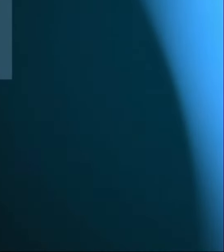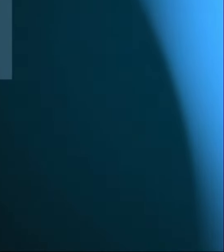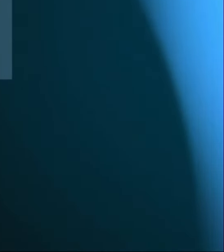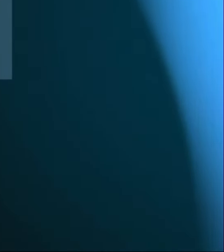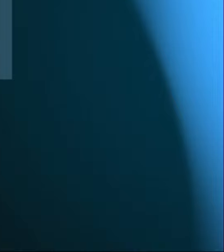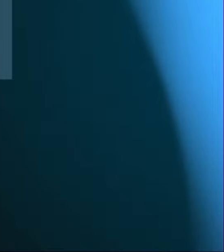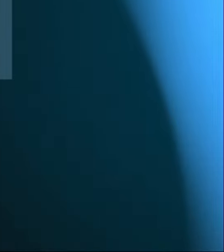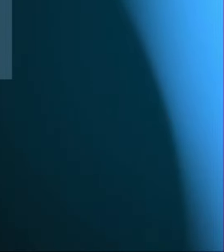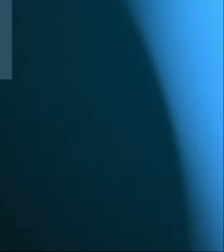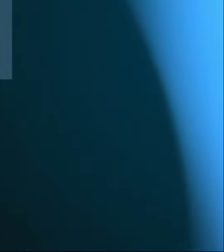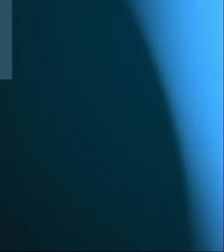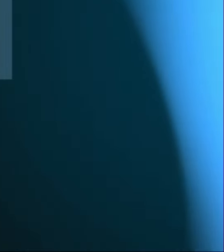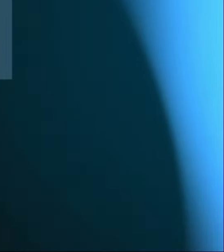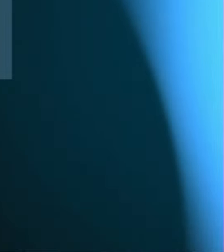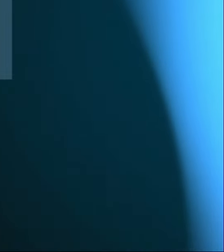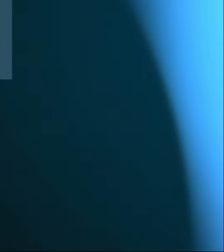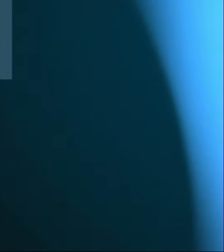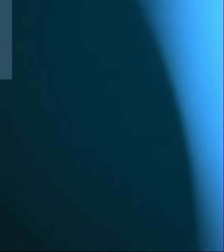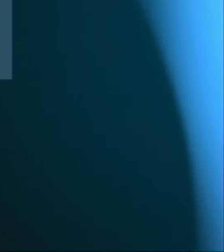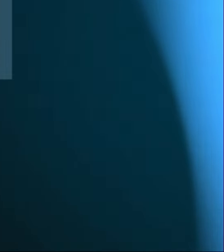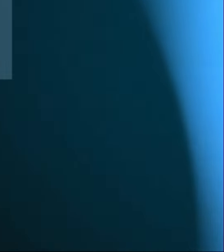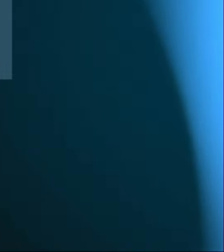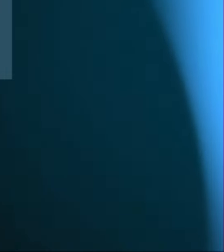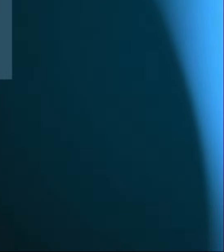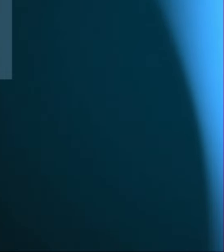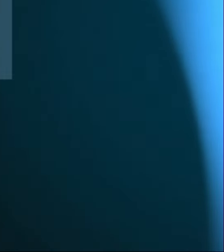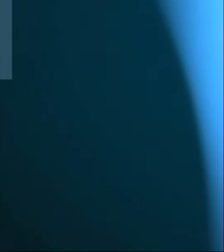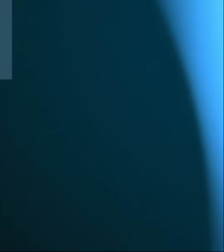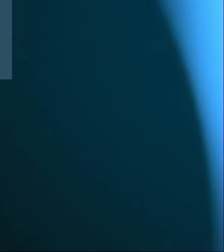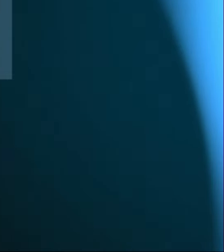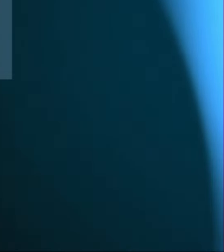this. This is how I wanna live.